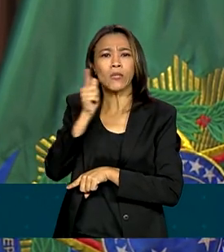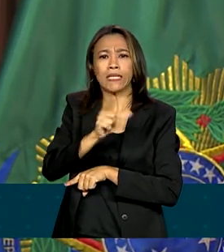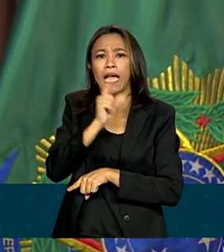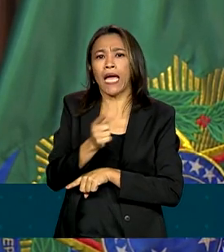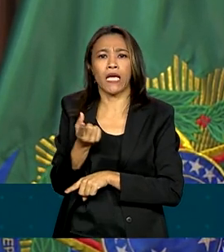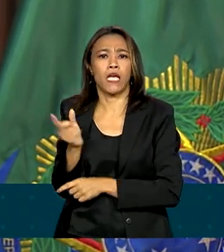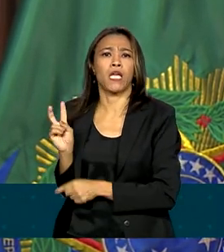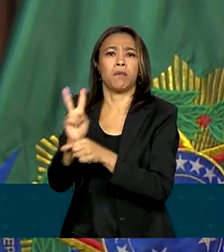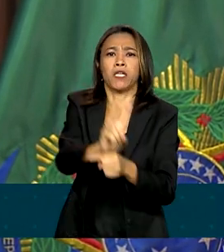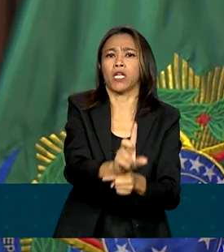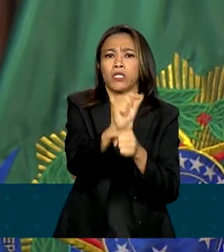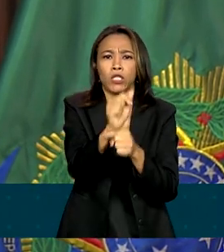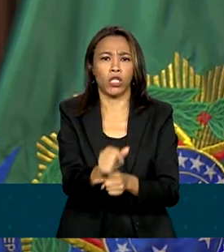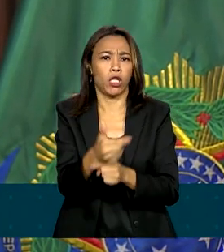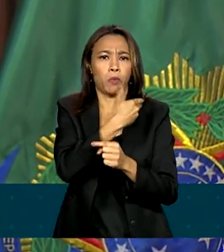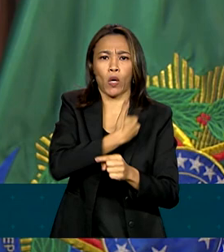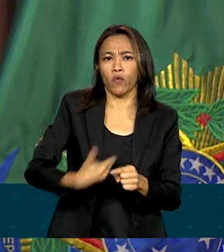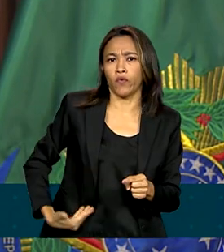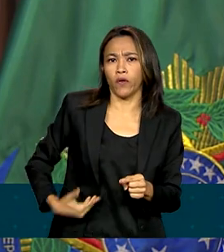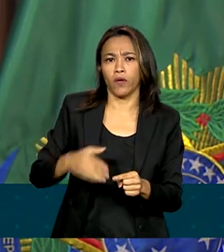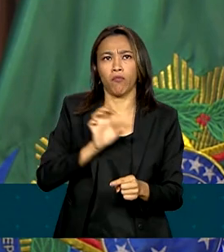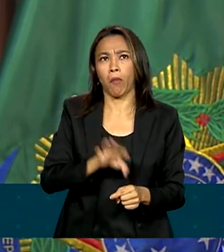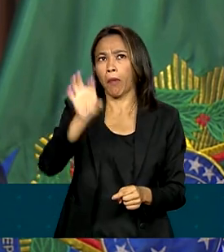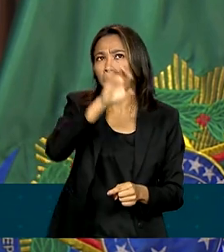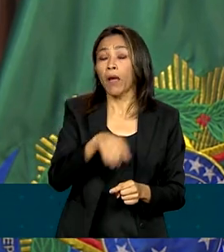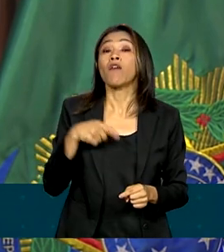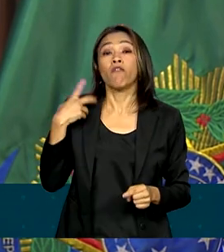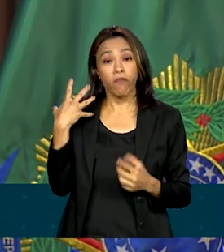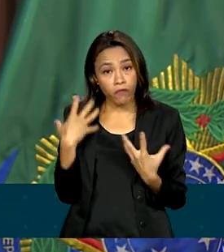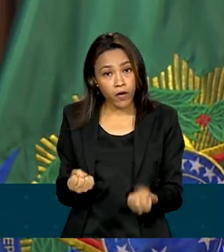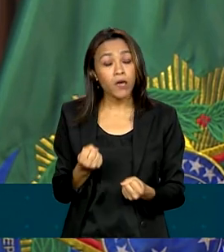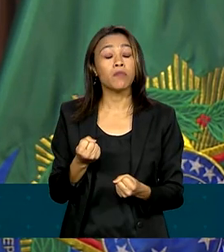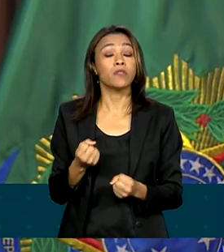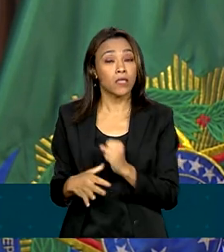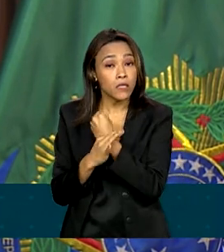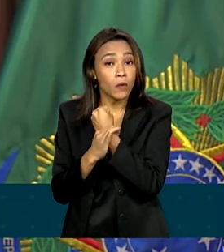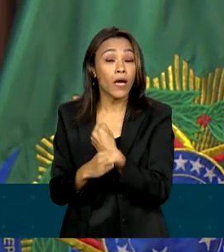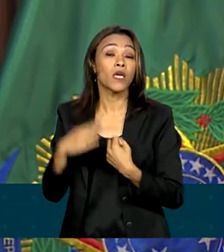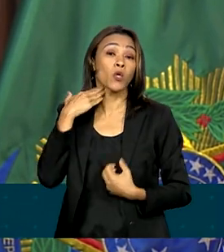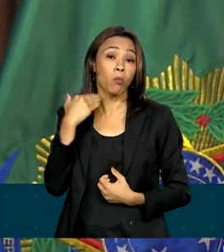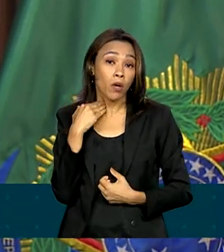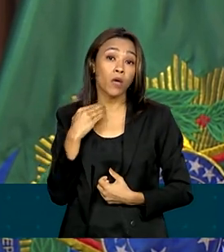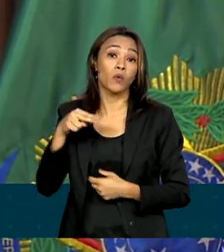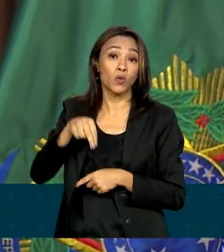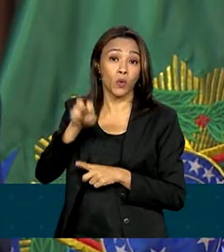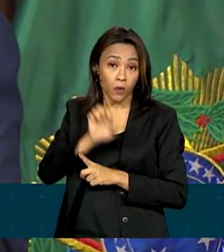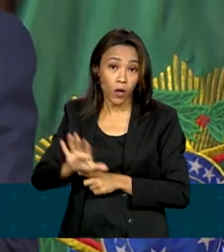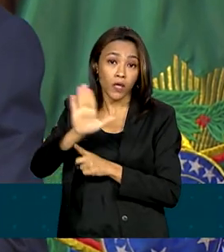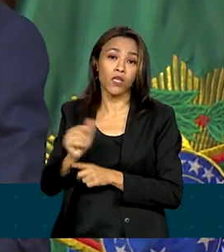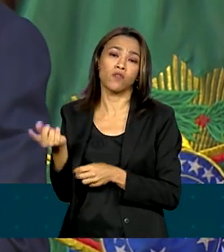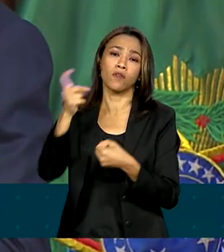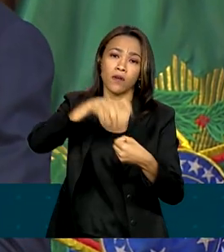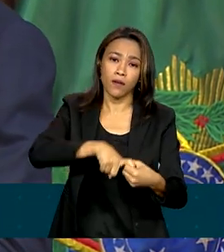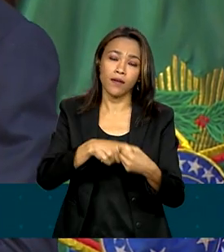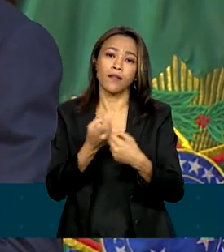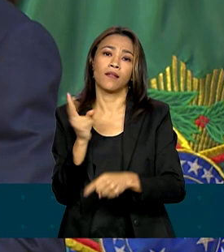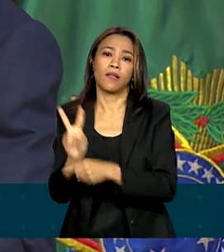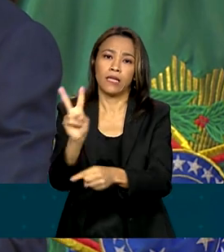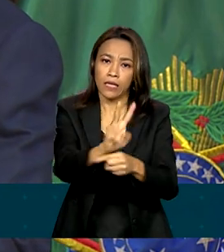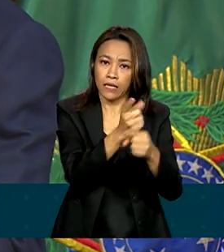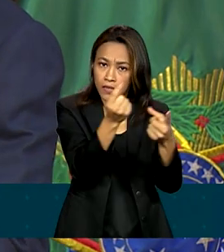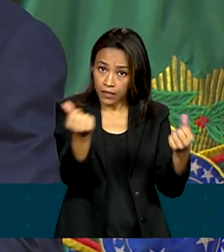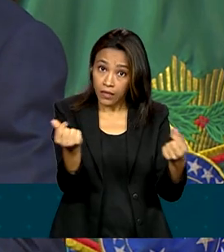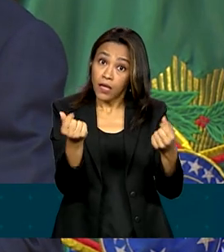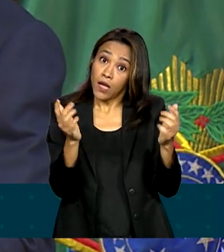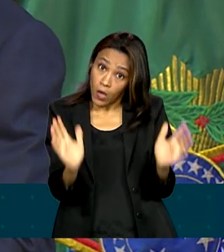para governador, e nós vamos garantir que o Banco do Nordeste volte a emprestar dinheiro para governador, se o governador tiver com